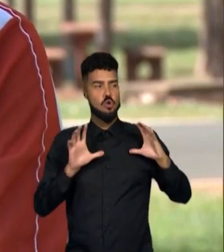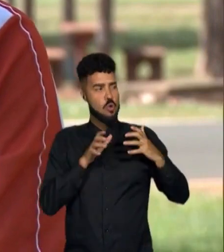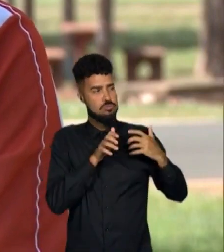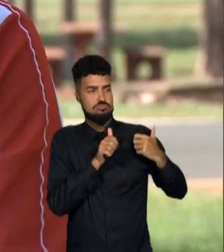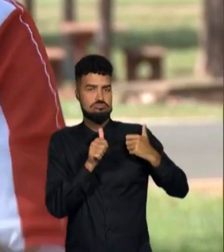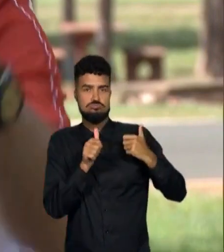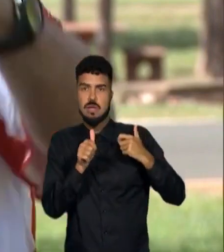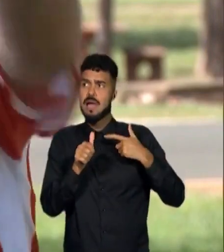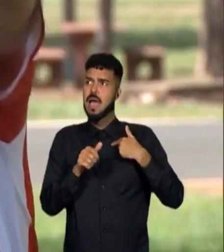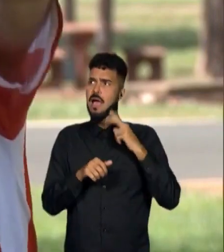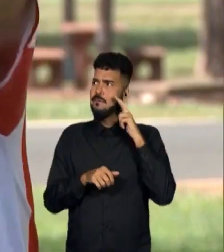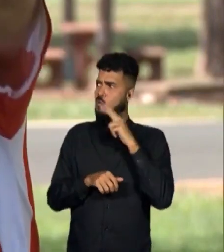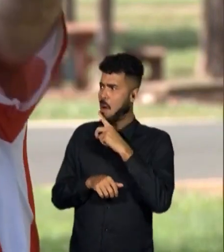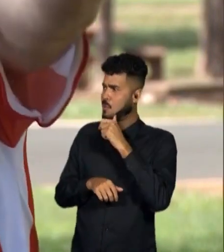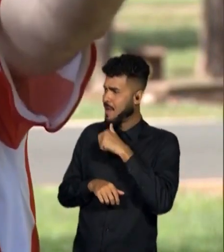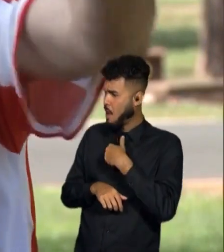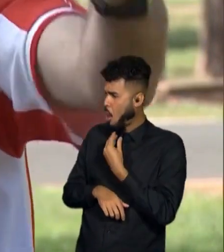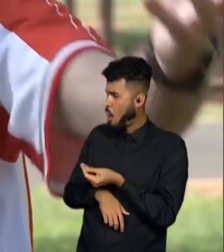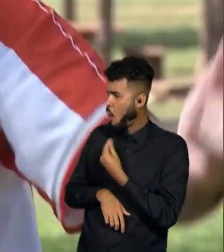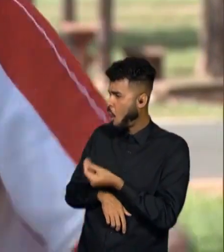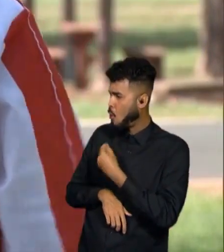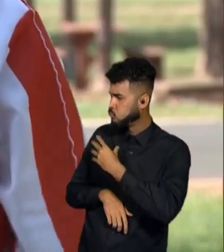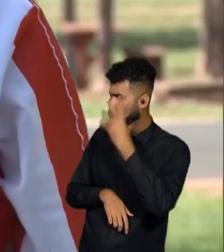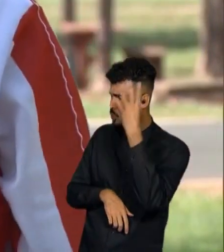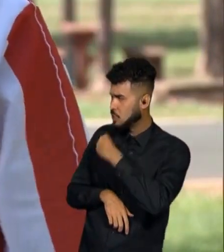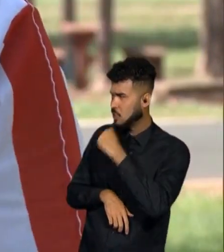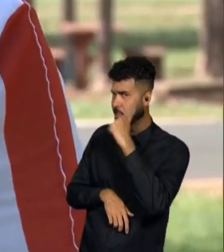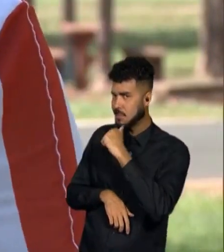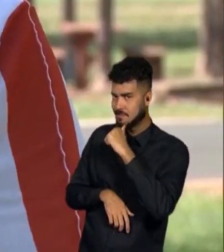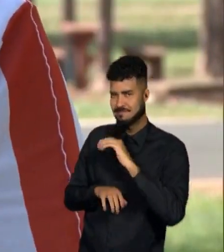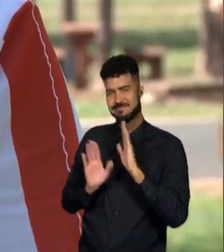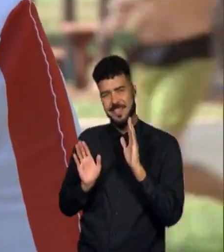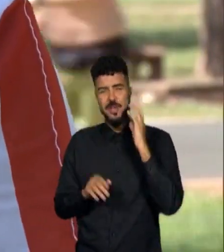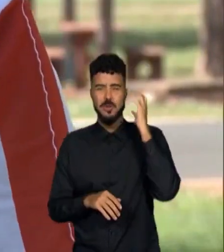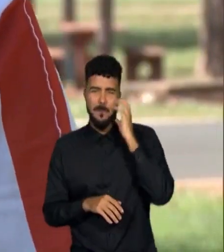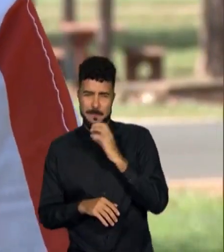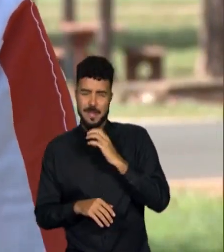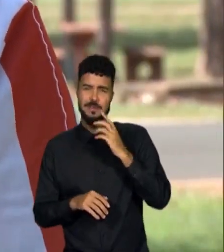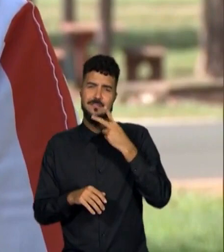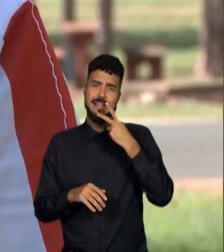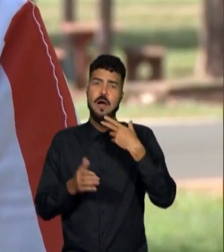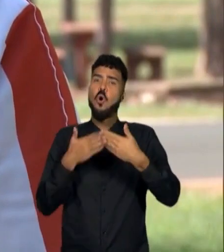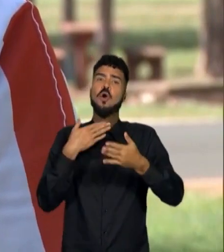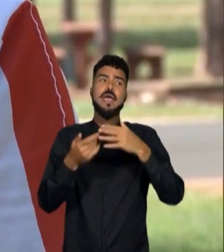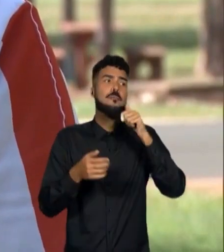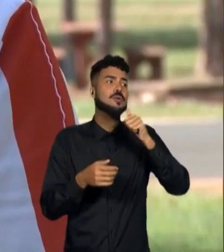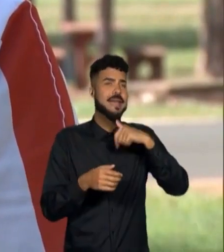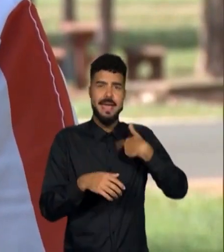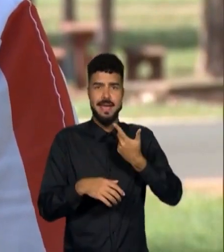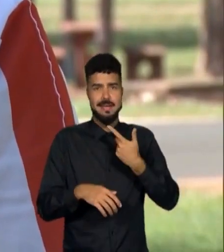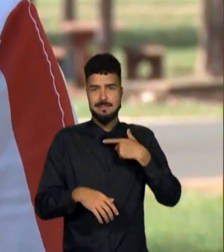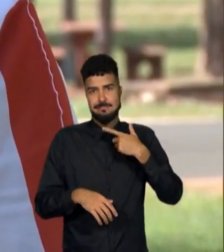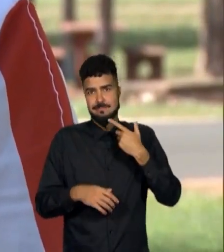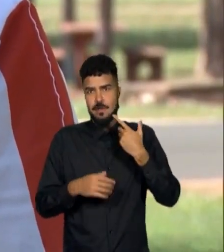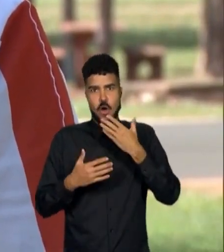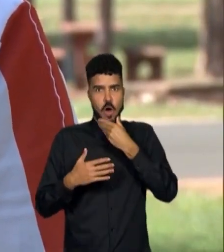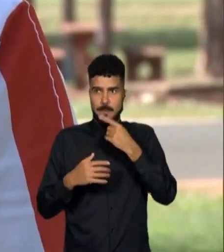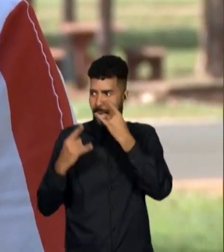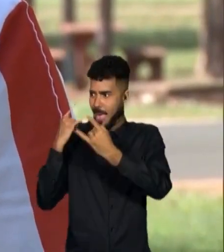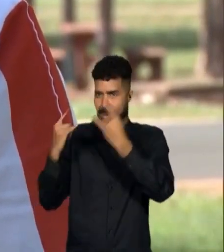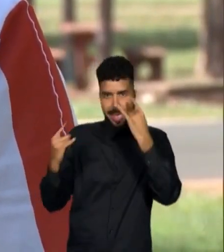e viu uma moça e falou: ó, que moça bonita. Tudo bem que Dom Pedro falaria isso para várias mulheres no meio do caminho, não só